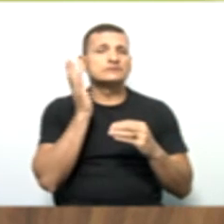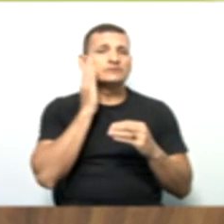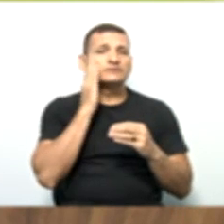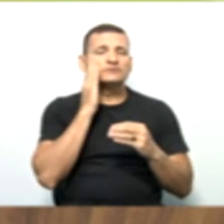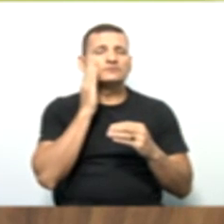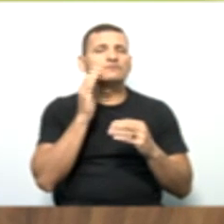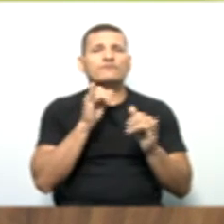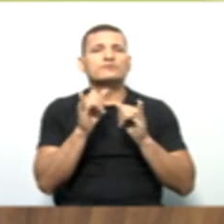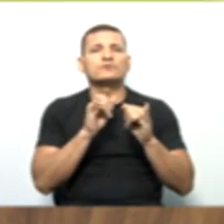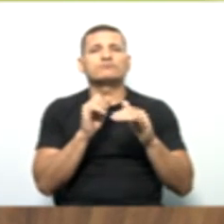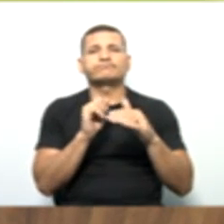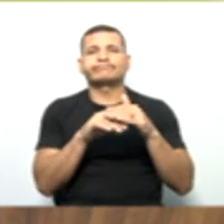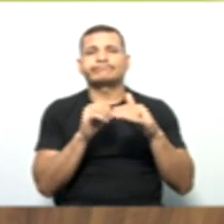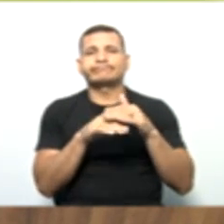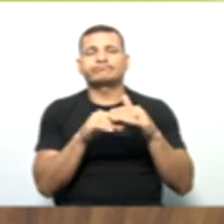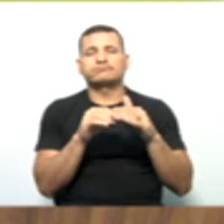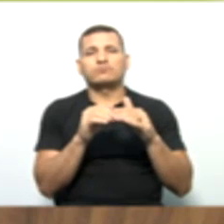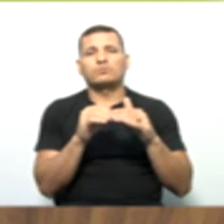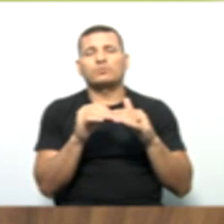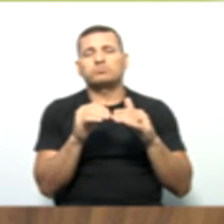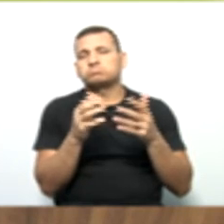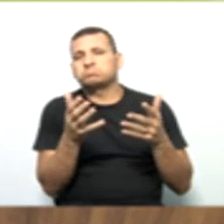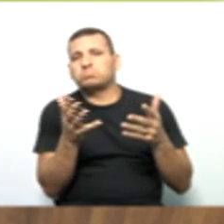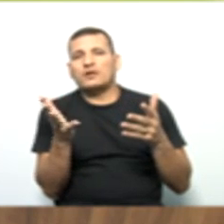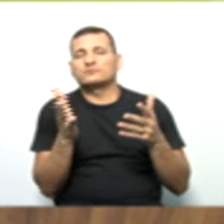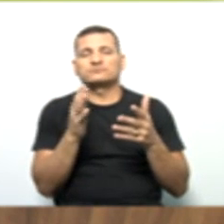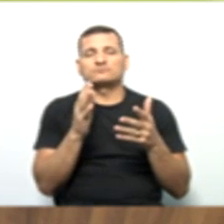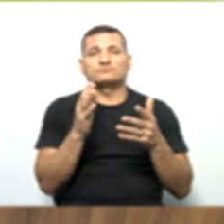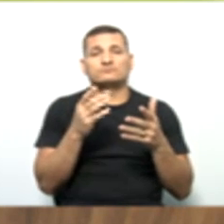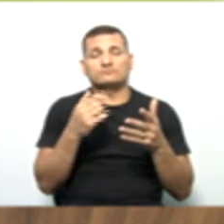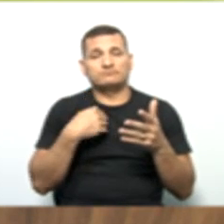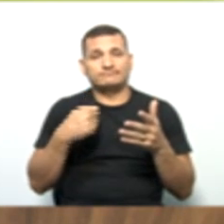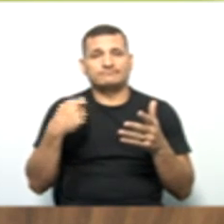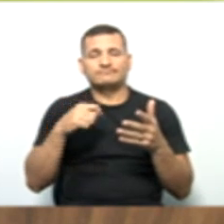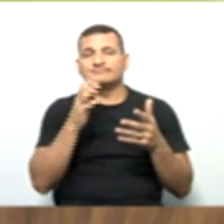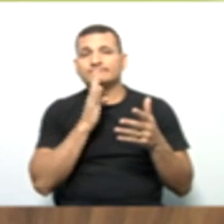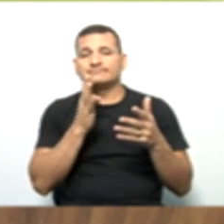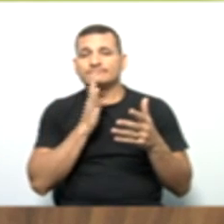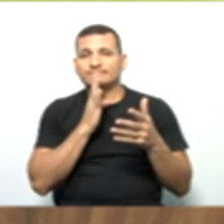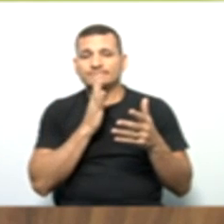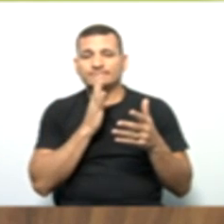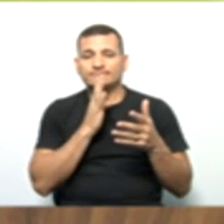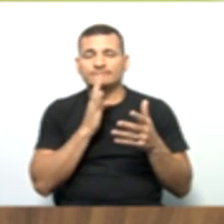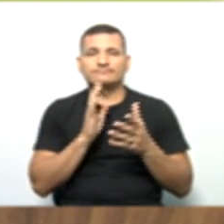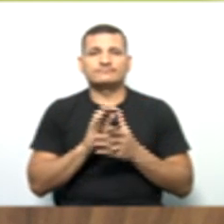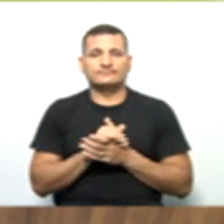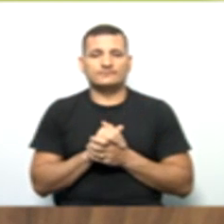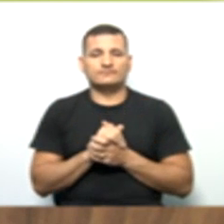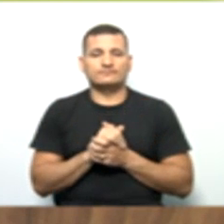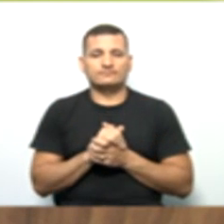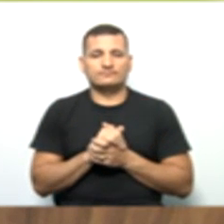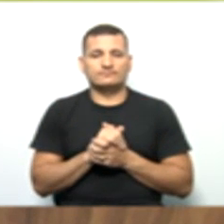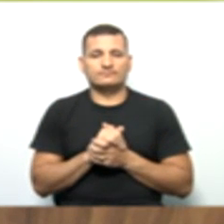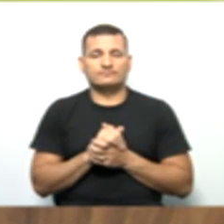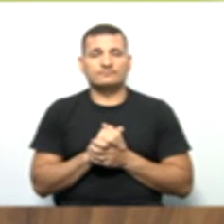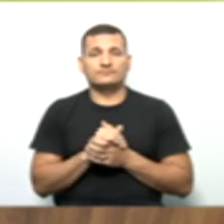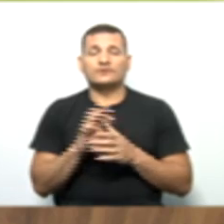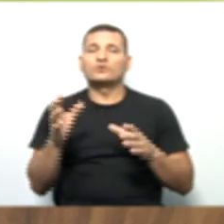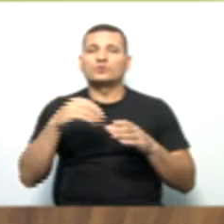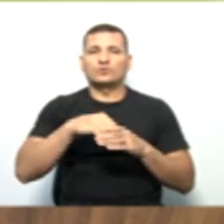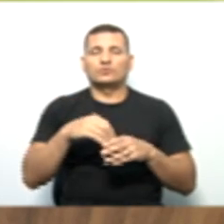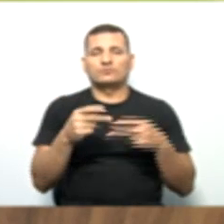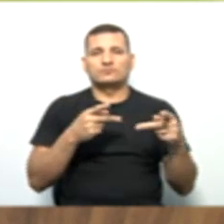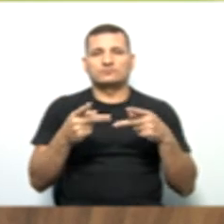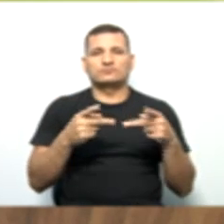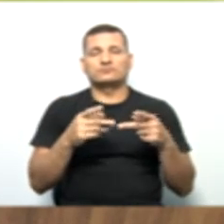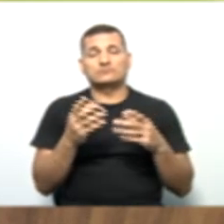armazenar. Então, eu preciso conhecer, né, essa questão para que fique também no projeto e no